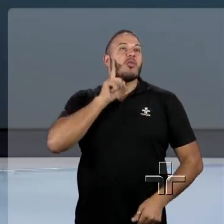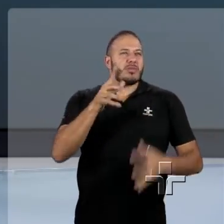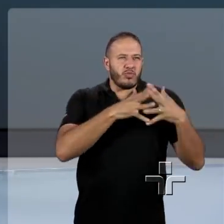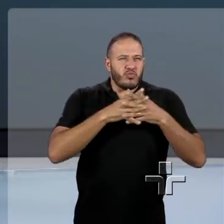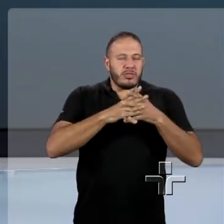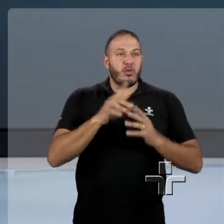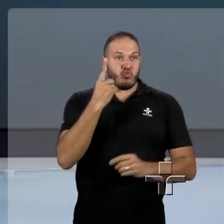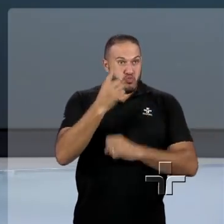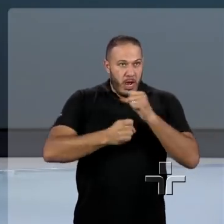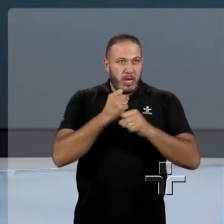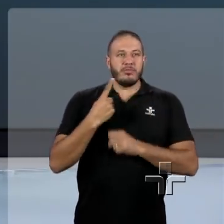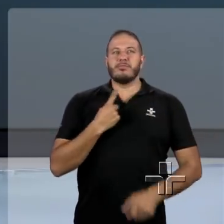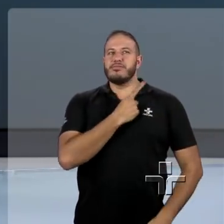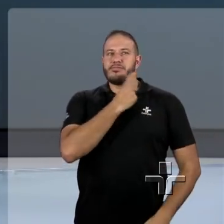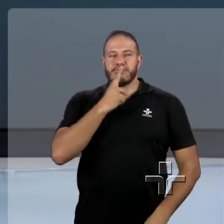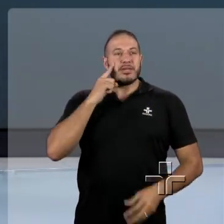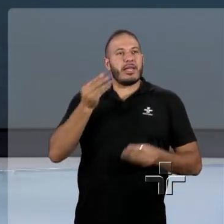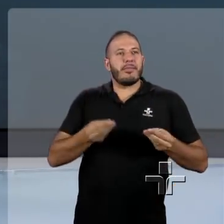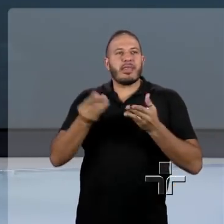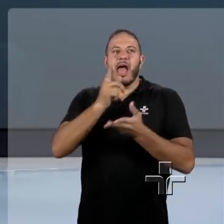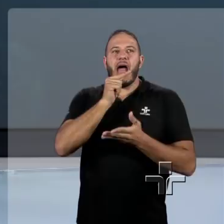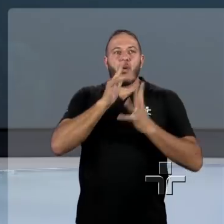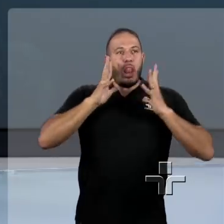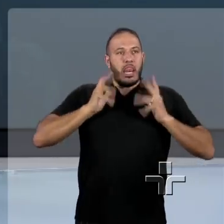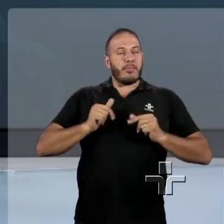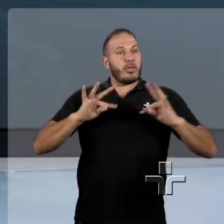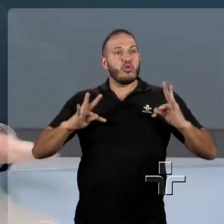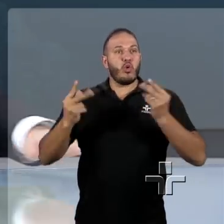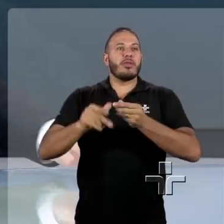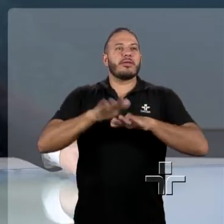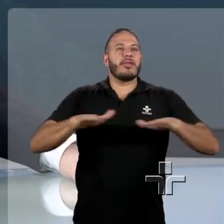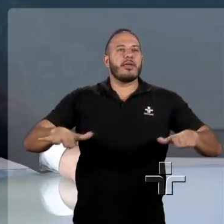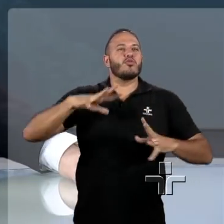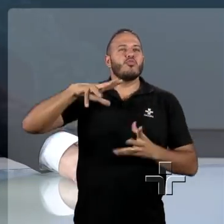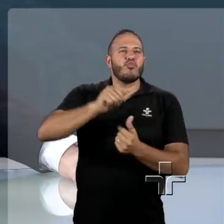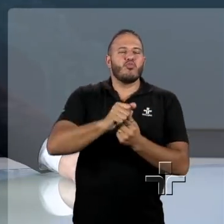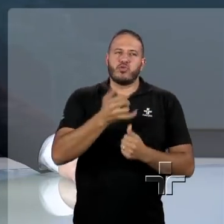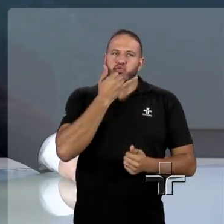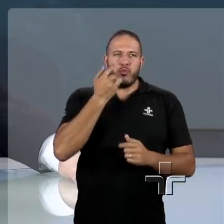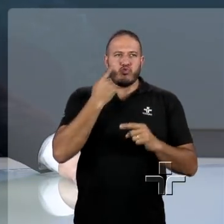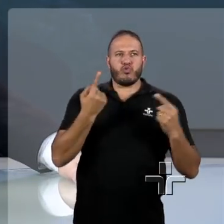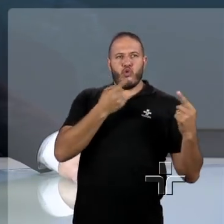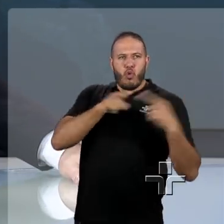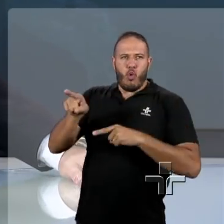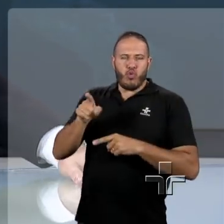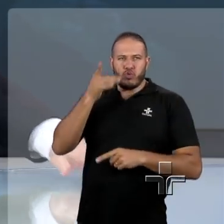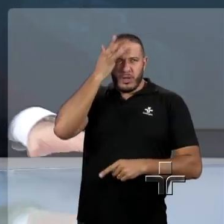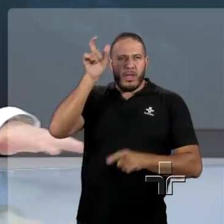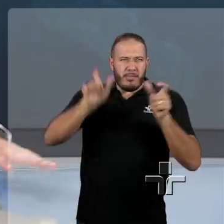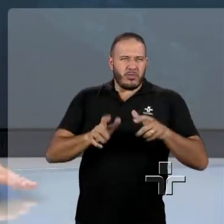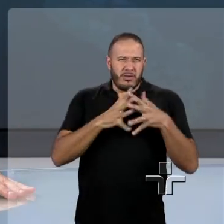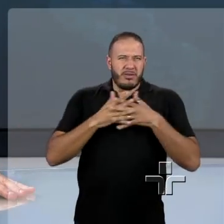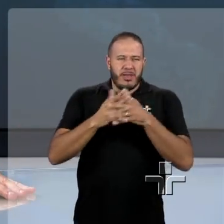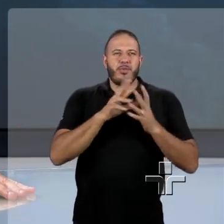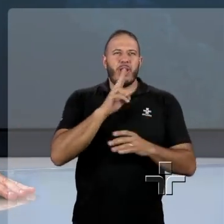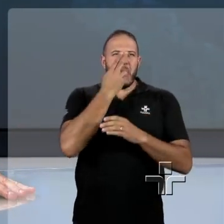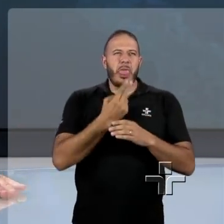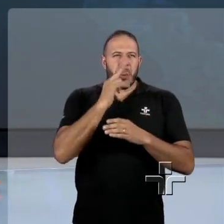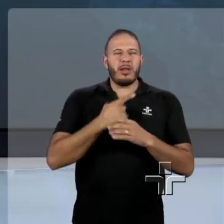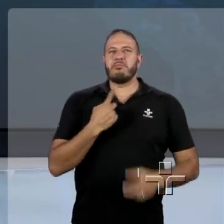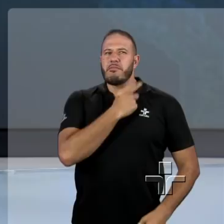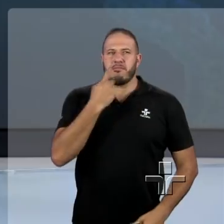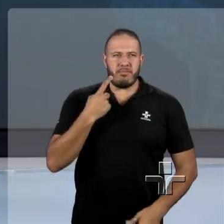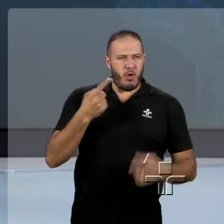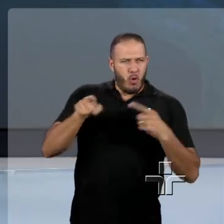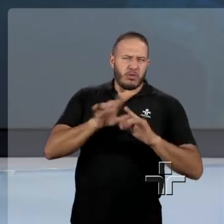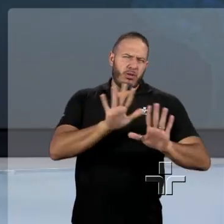um ano daria para dar água potável para todas as crianças no mundo. Eu não sou contra nenhum americano tomar sorvete Häagen-Dazs e nem estar perfumado,